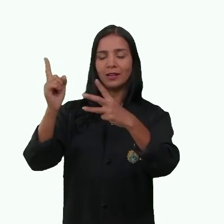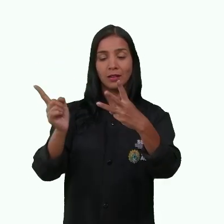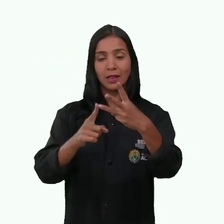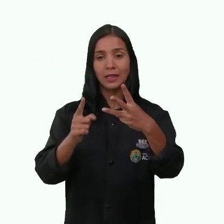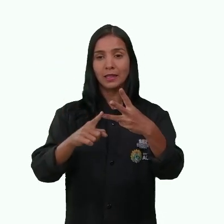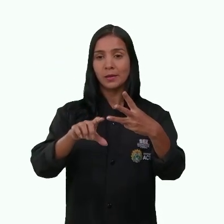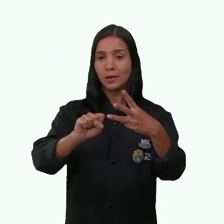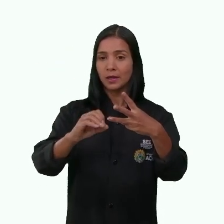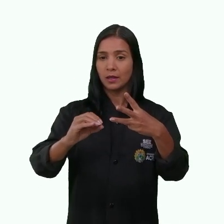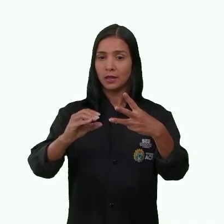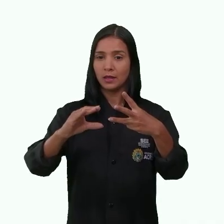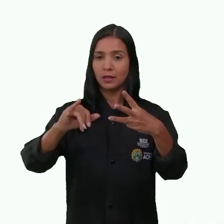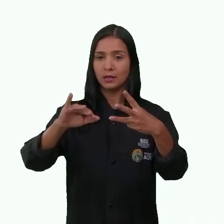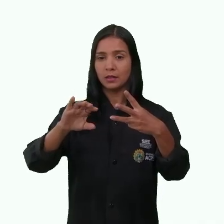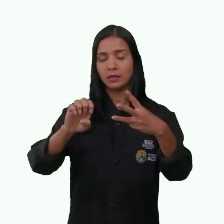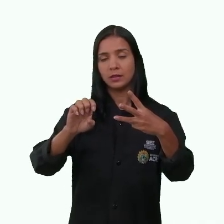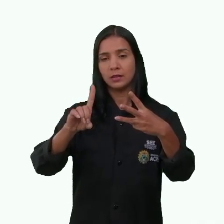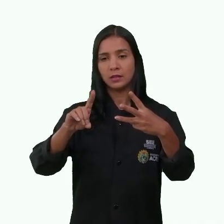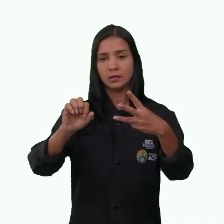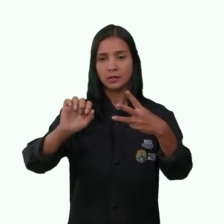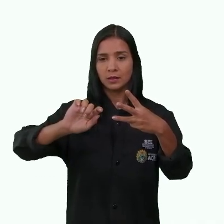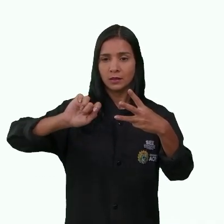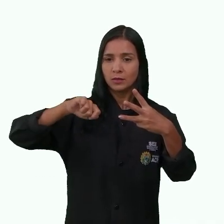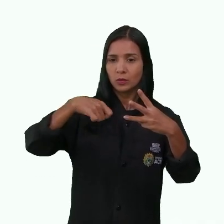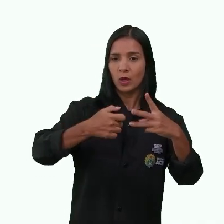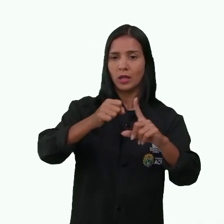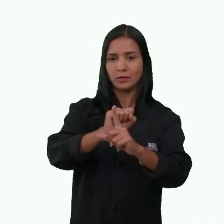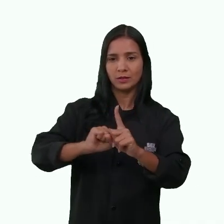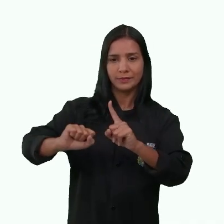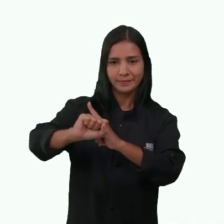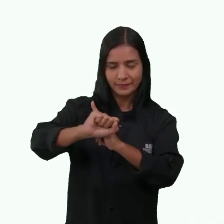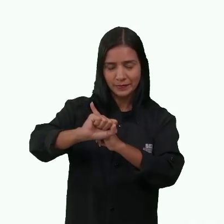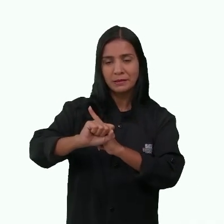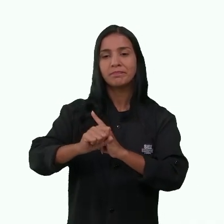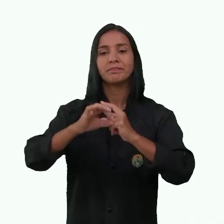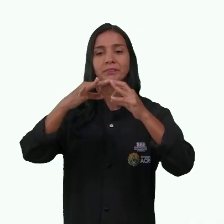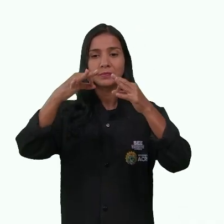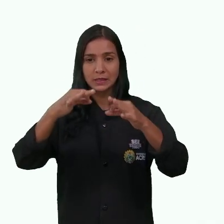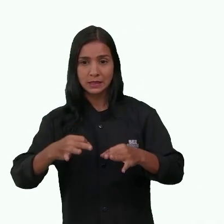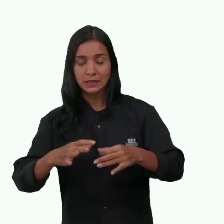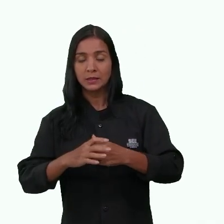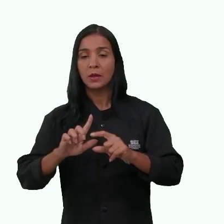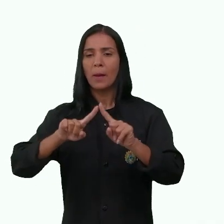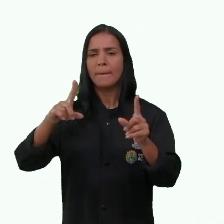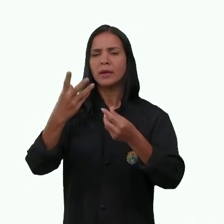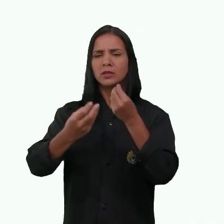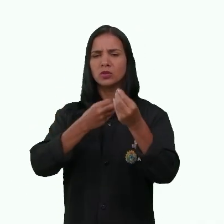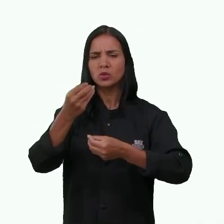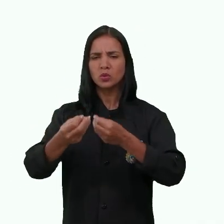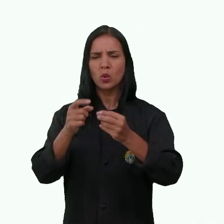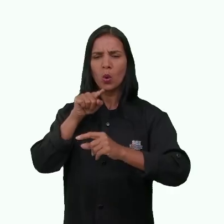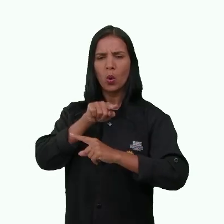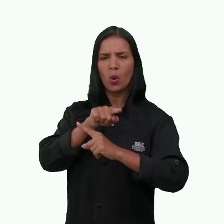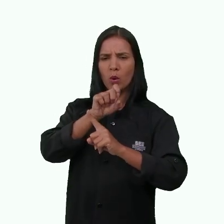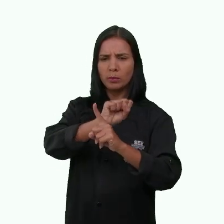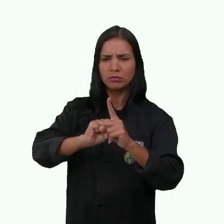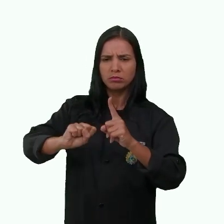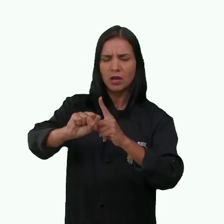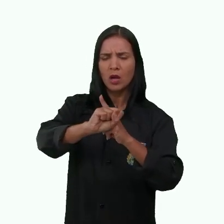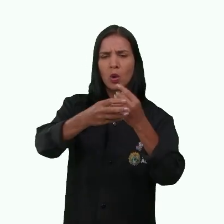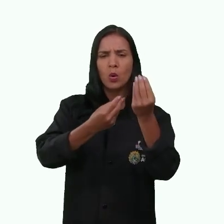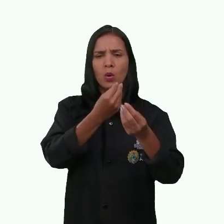sociedade, ou seja, como que, na verdade, a sociedade, as pessoas, elas analisam, como que